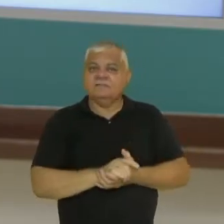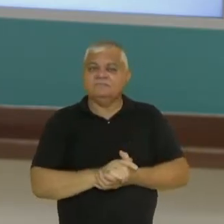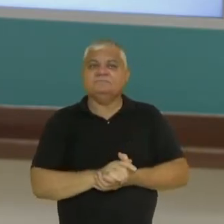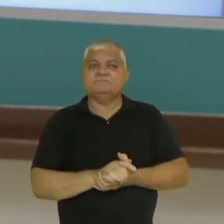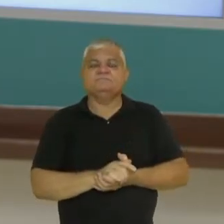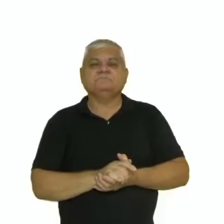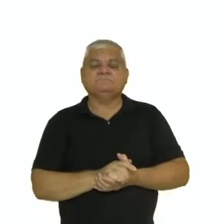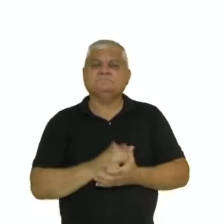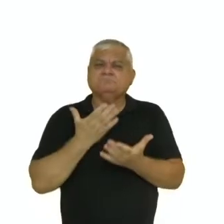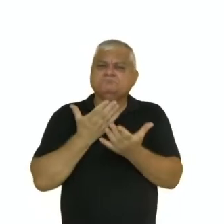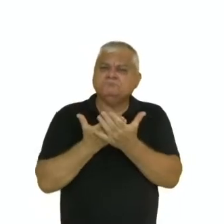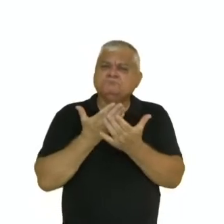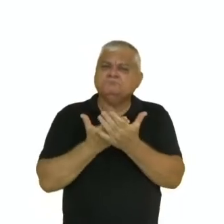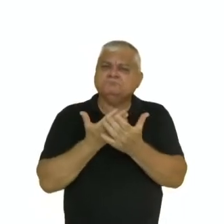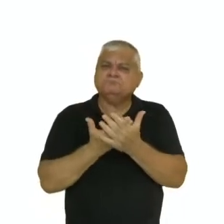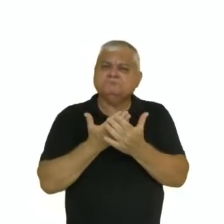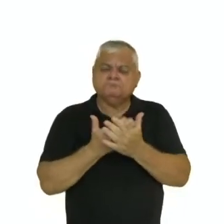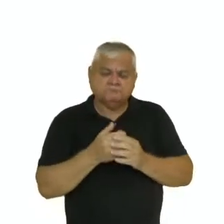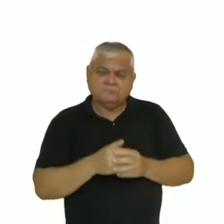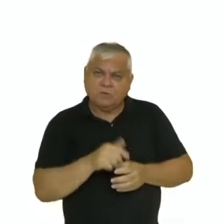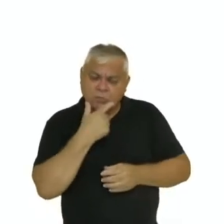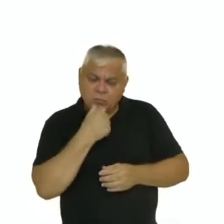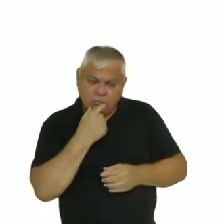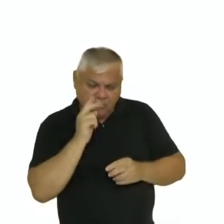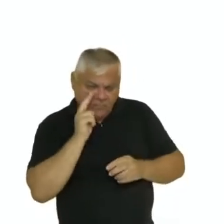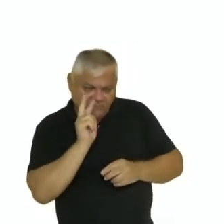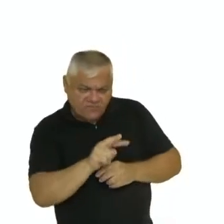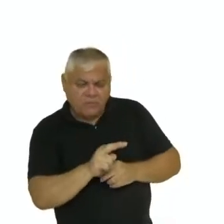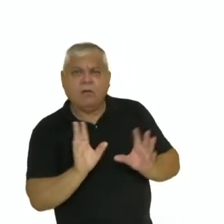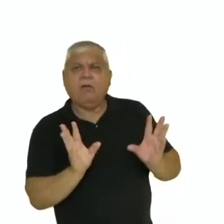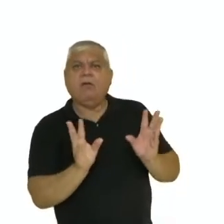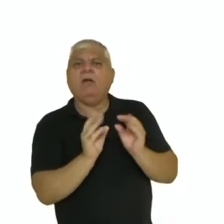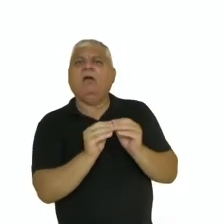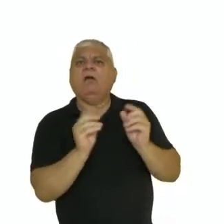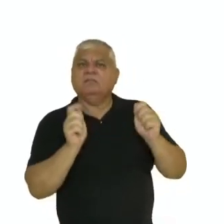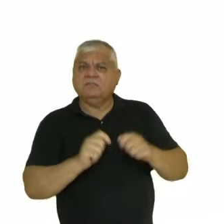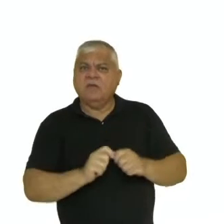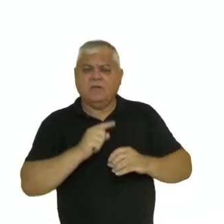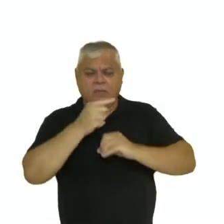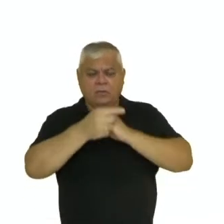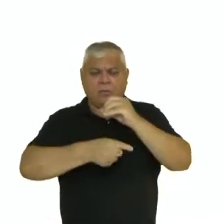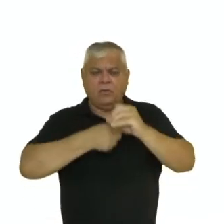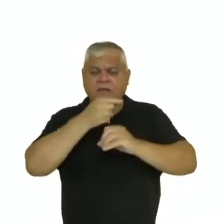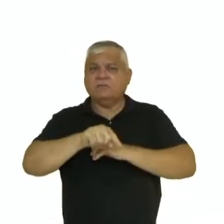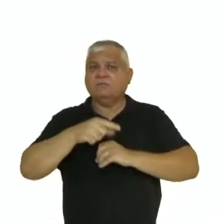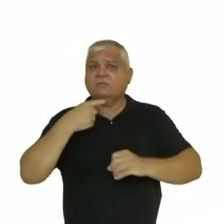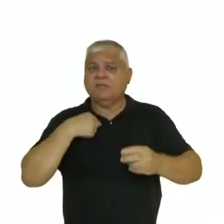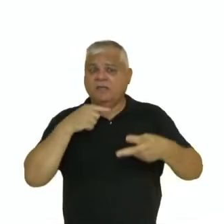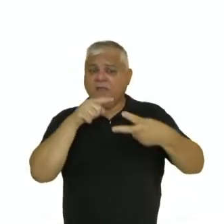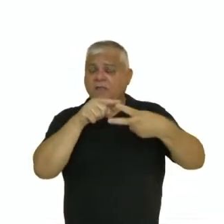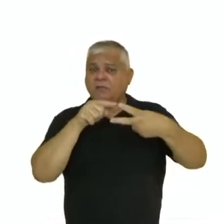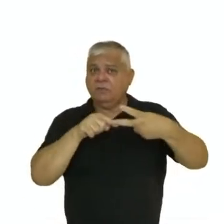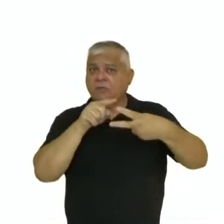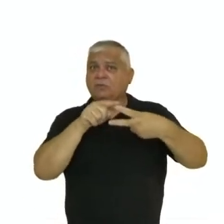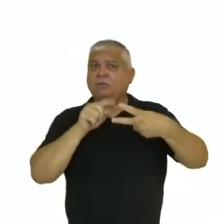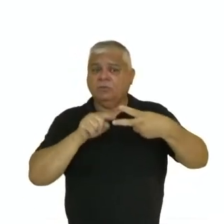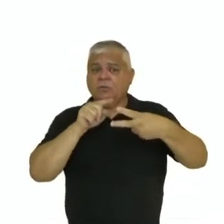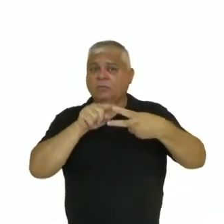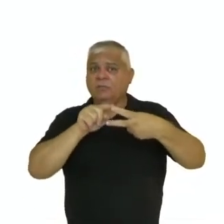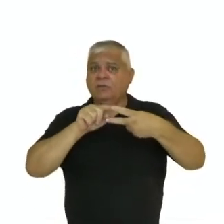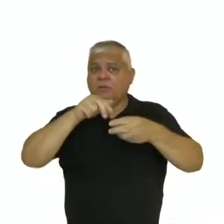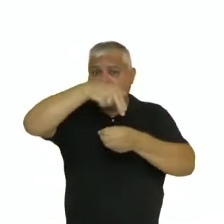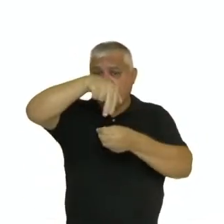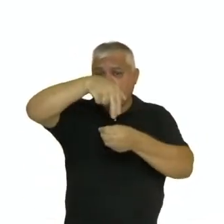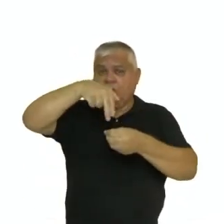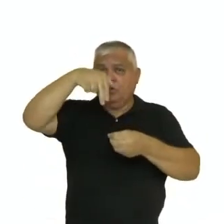A partir do experimento realizado por Rutherford, ele concluiu que o átomo apresenta duas regiões bem definidas, que é o núcleo e